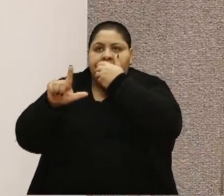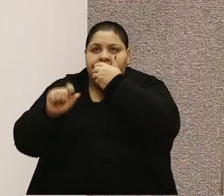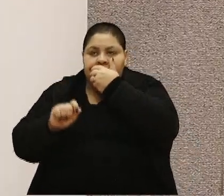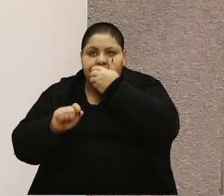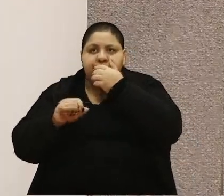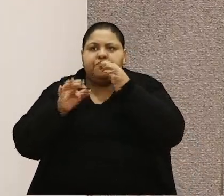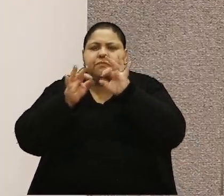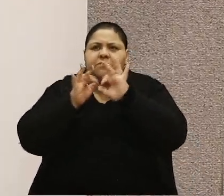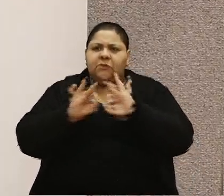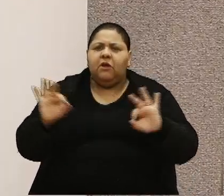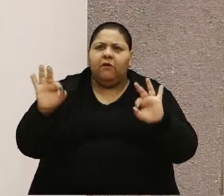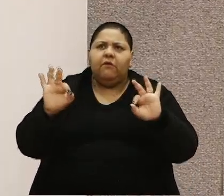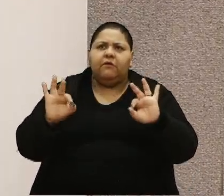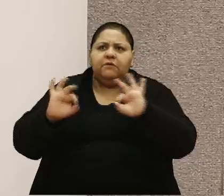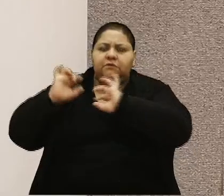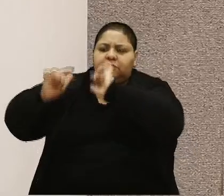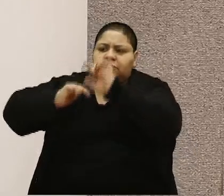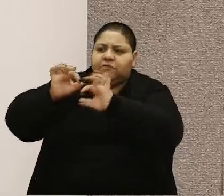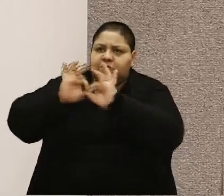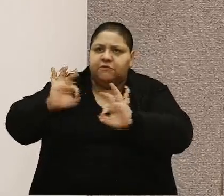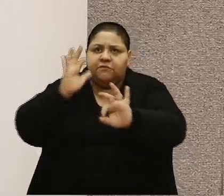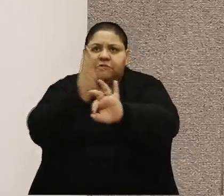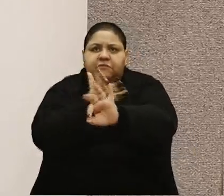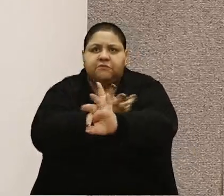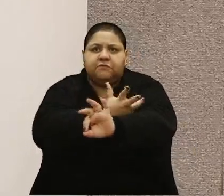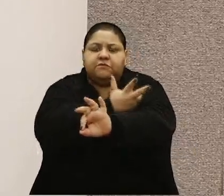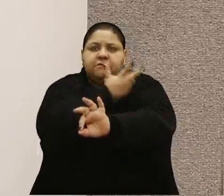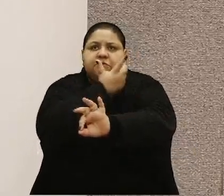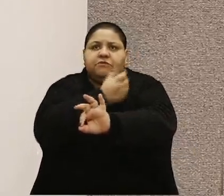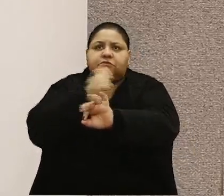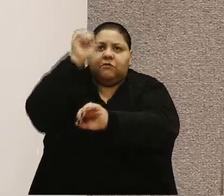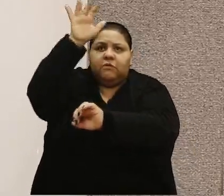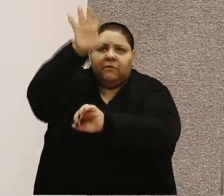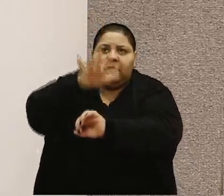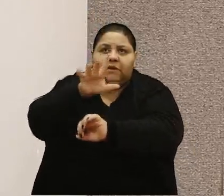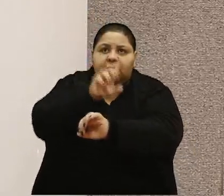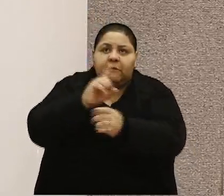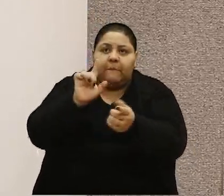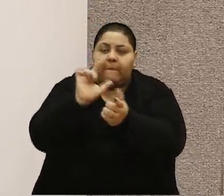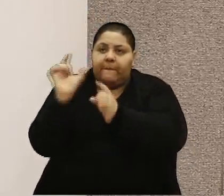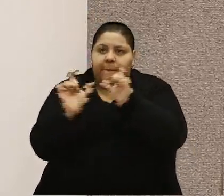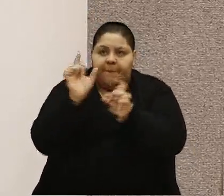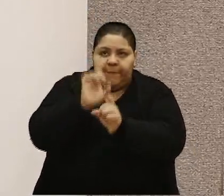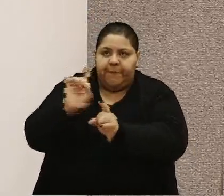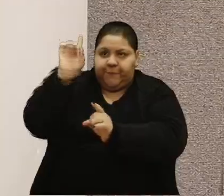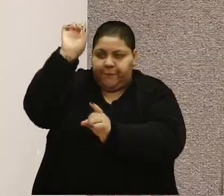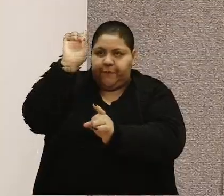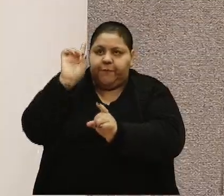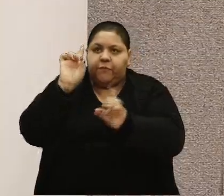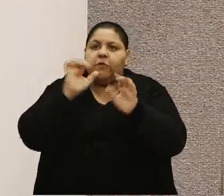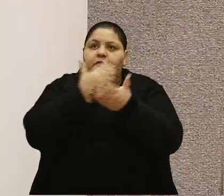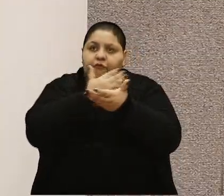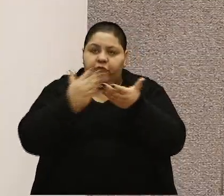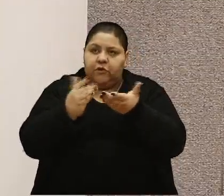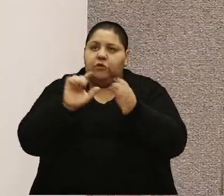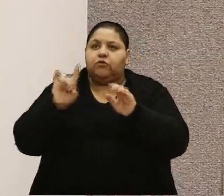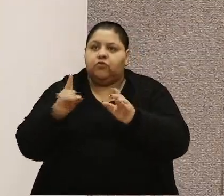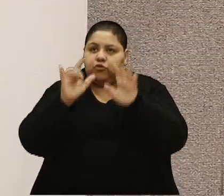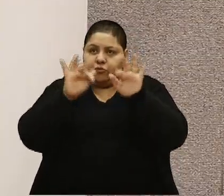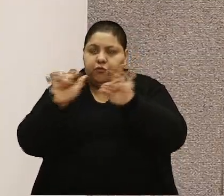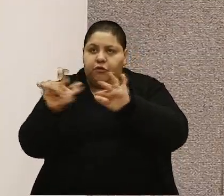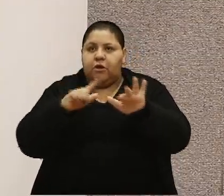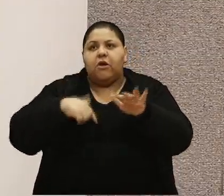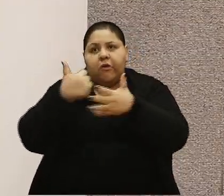Cura, uma jornada de cura emocional à luz da palavra de Deus. Esse livro aqui foi lançado no último final de semana, tive o prazer de estar lá prestigiando